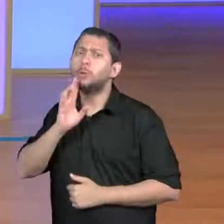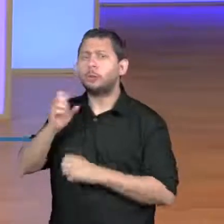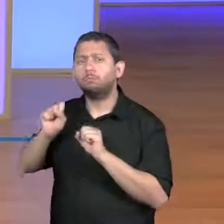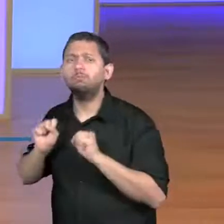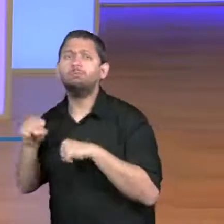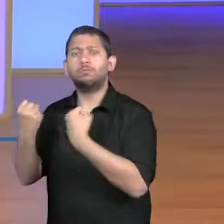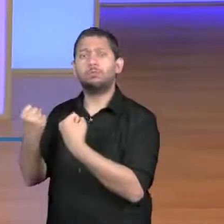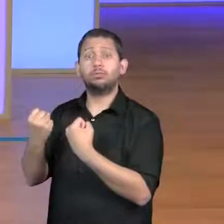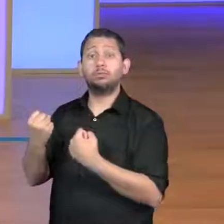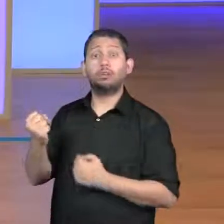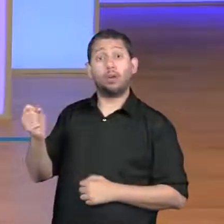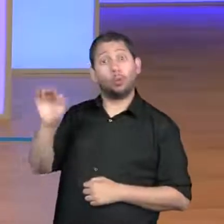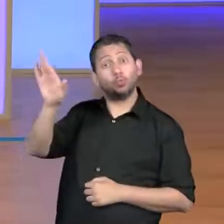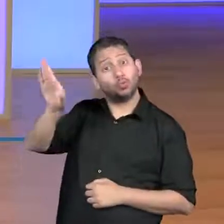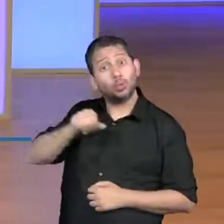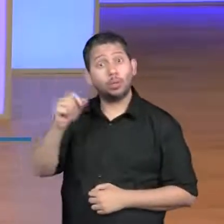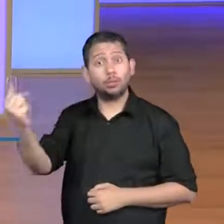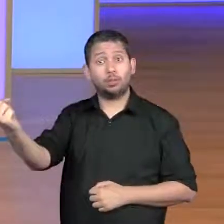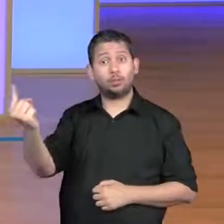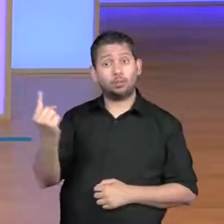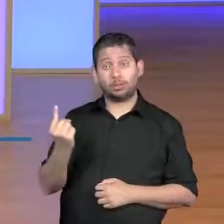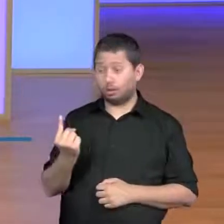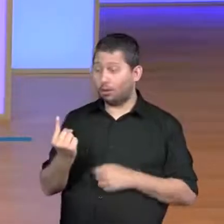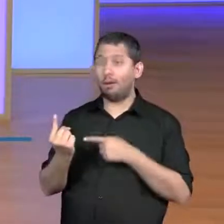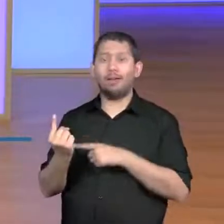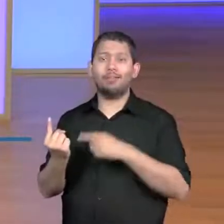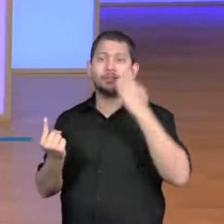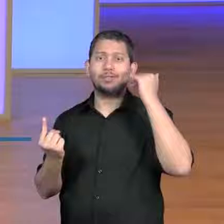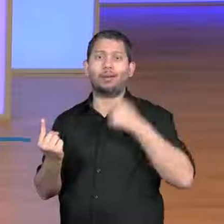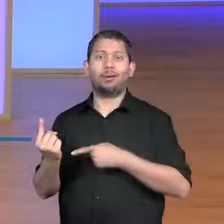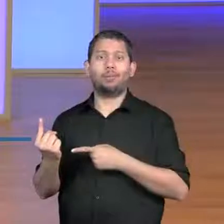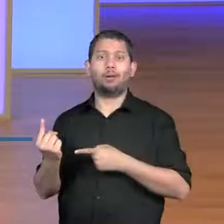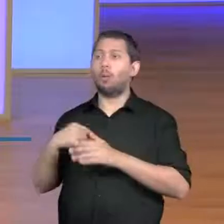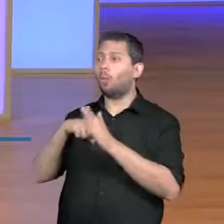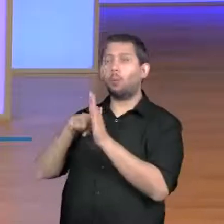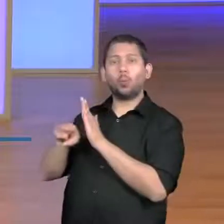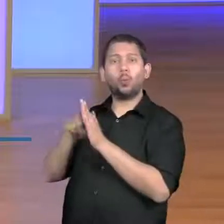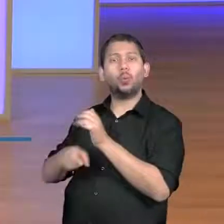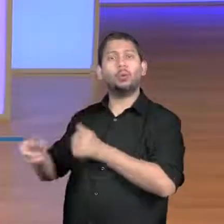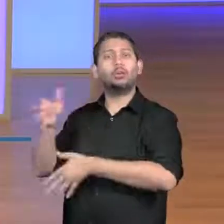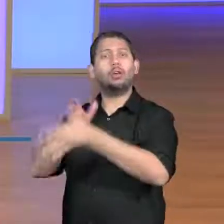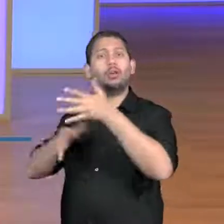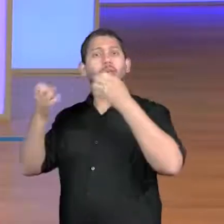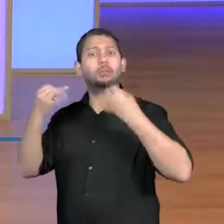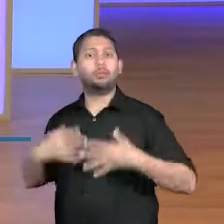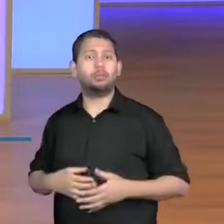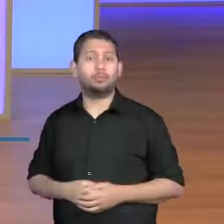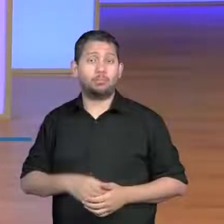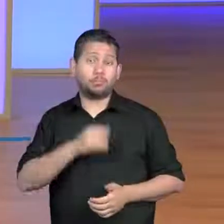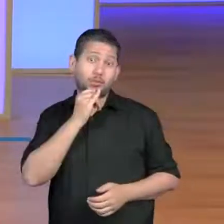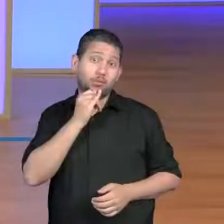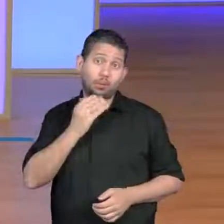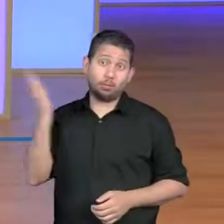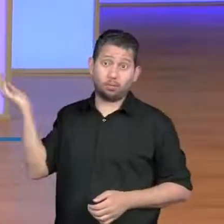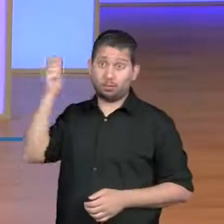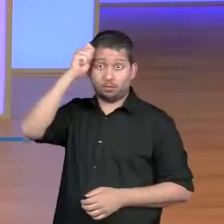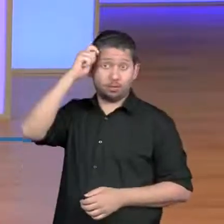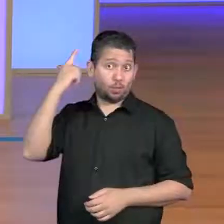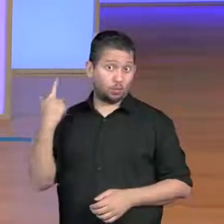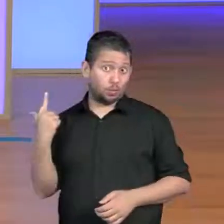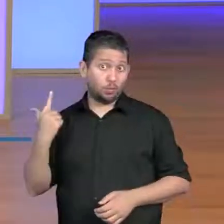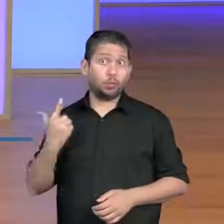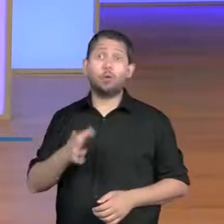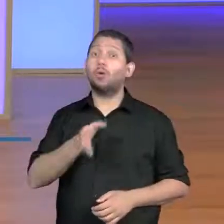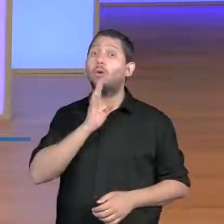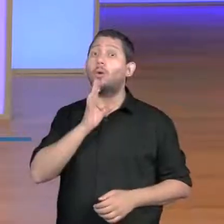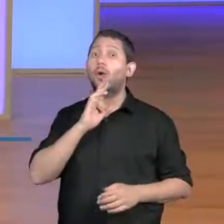do que eu descubro a respeito dessa personalidade. Por exemplo, a professora Ana Lu. Provavelmente eu vou fazer perguntas sobre educação. Ou